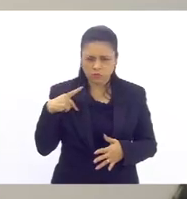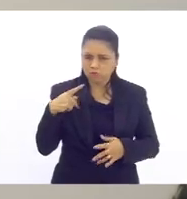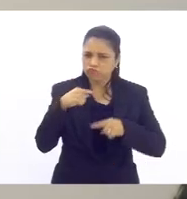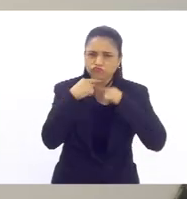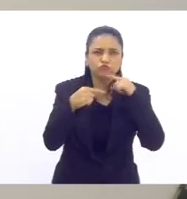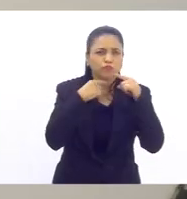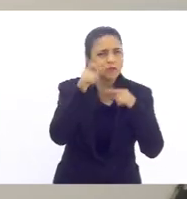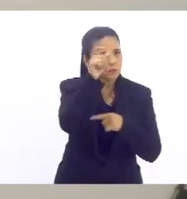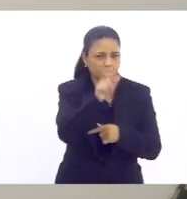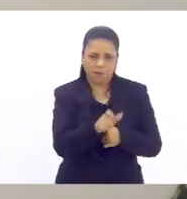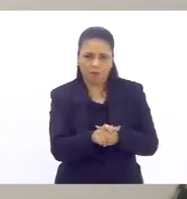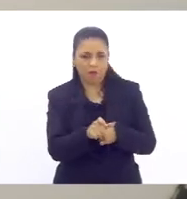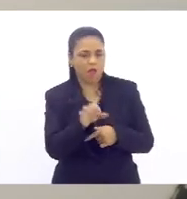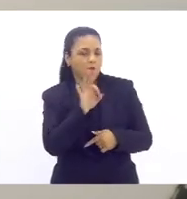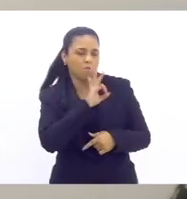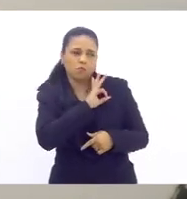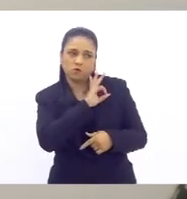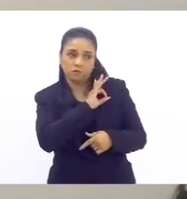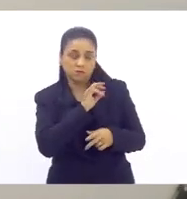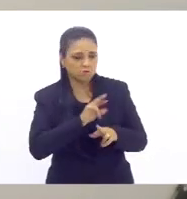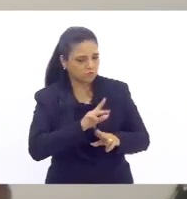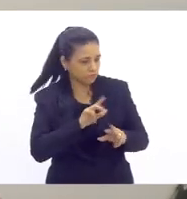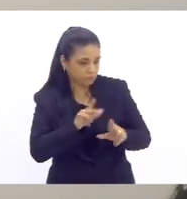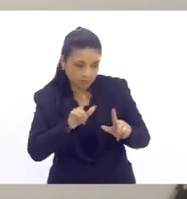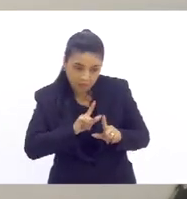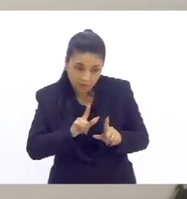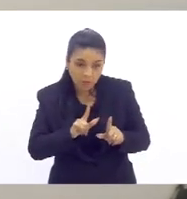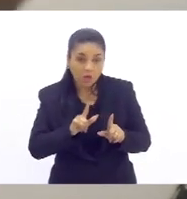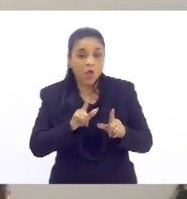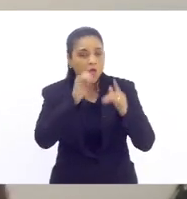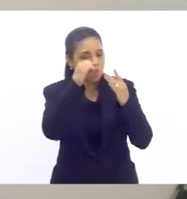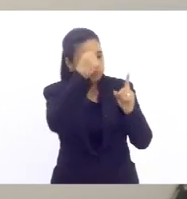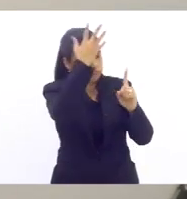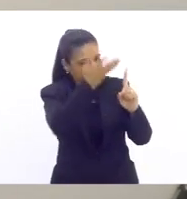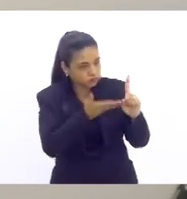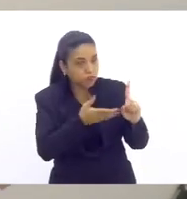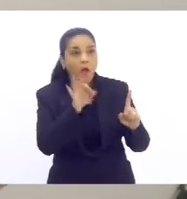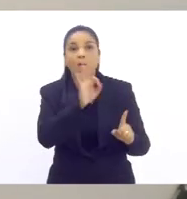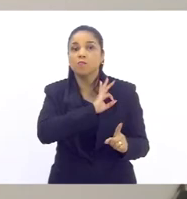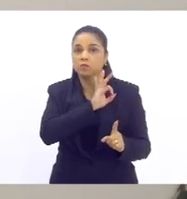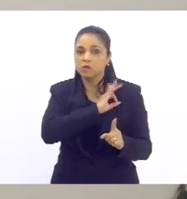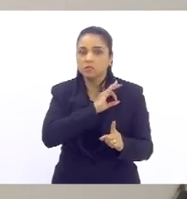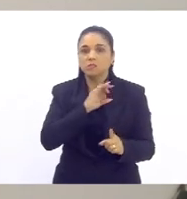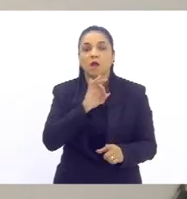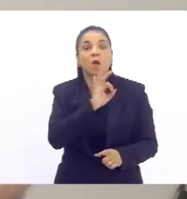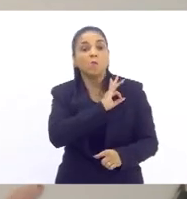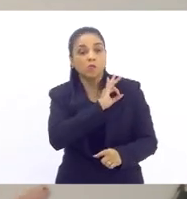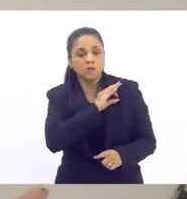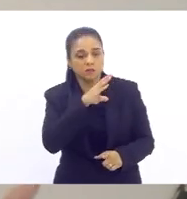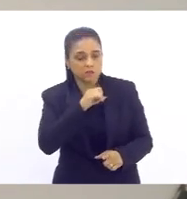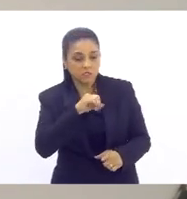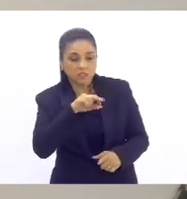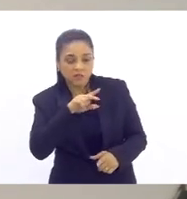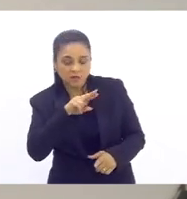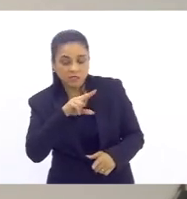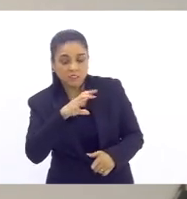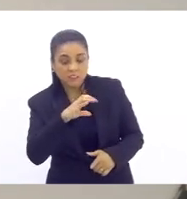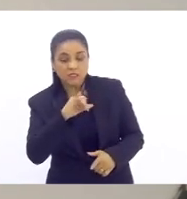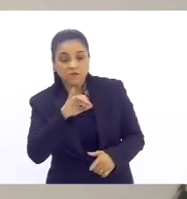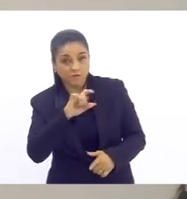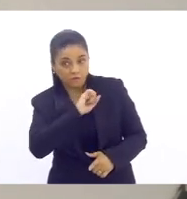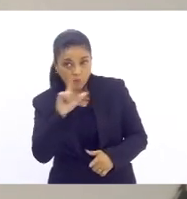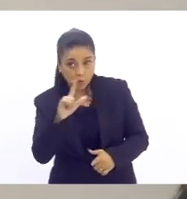é claro que rendo todas as minhas homenagens da Polícia Militar a polícia civil Sem dúvida nenhuma mas